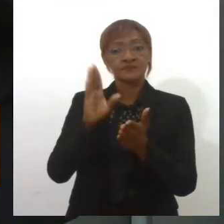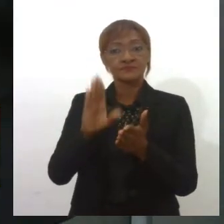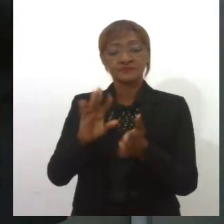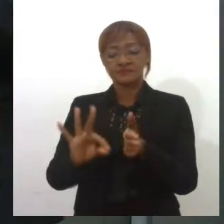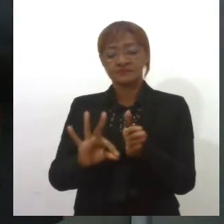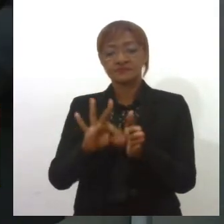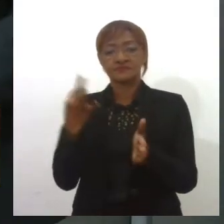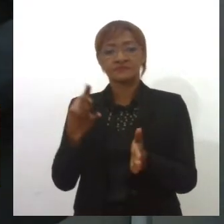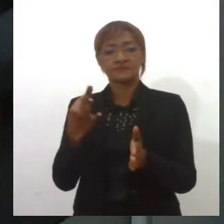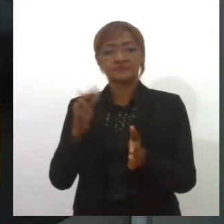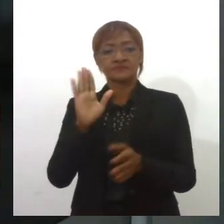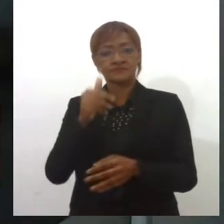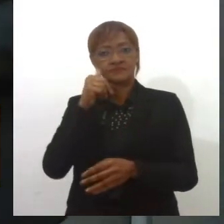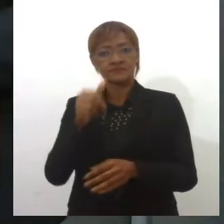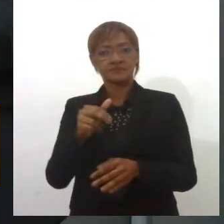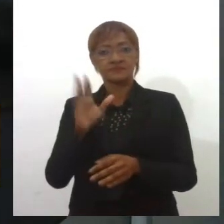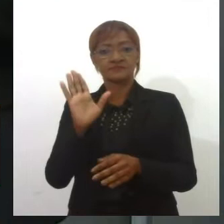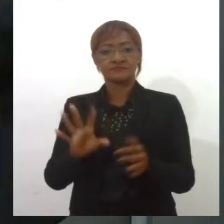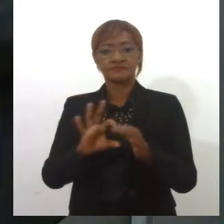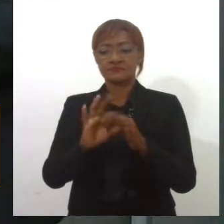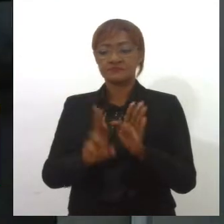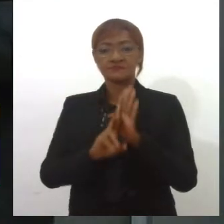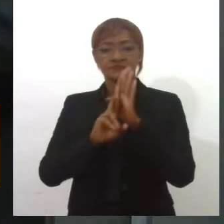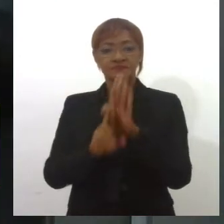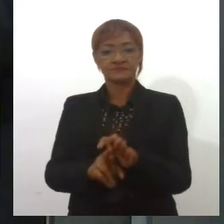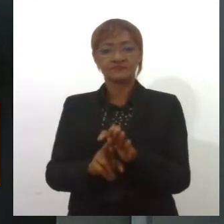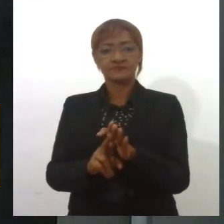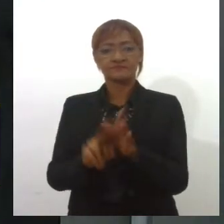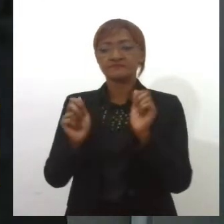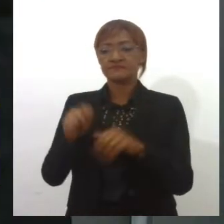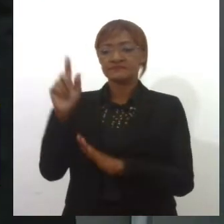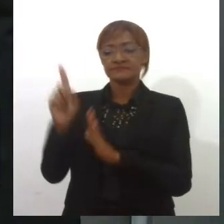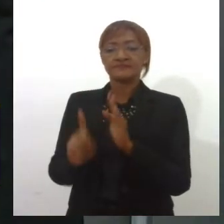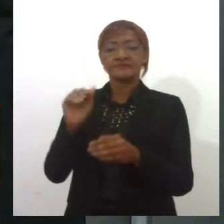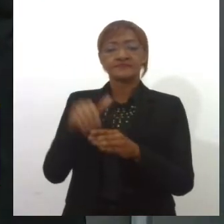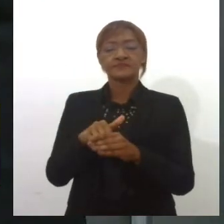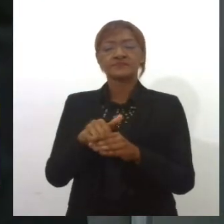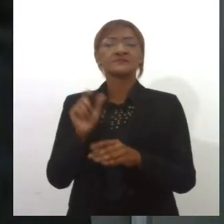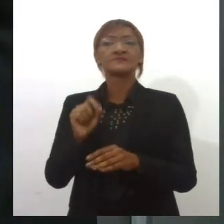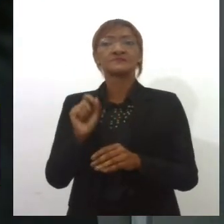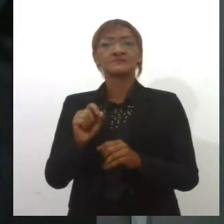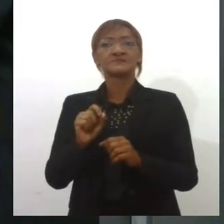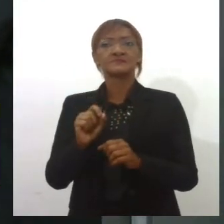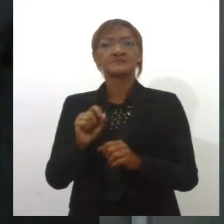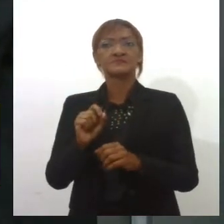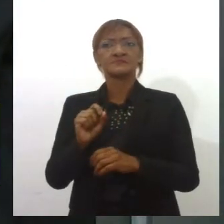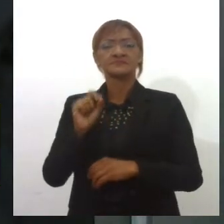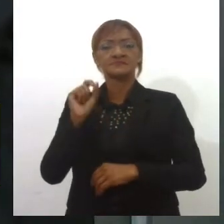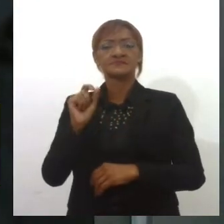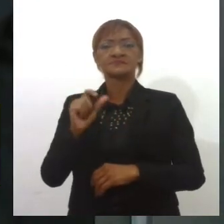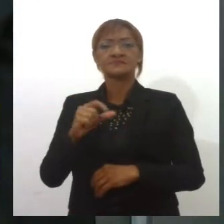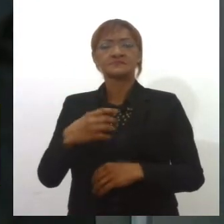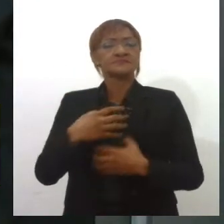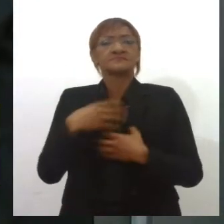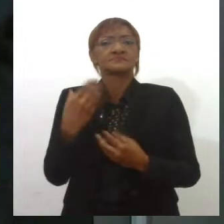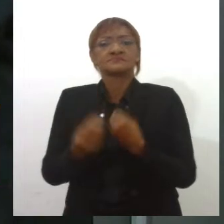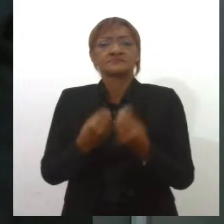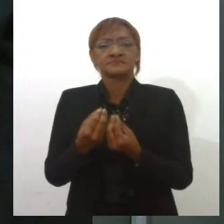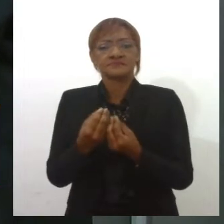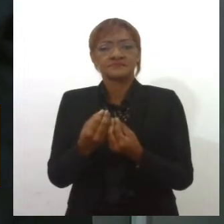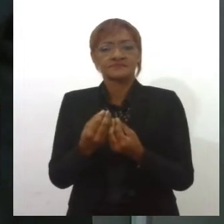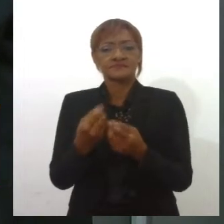fosse autorizada pelos maridos tivessem o direito a votar? O que foi que motivou essa decisão? O que é que a história diz? Bom,